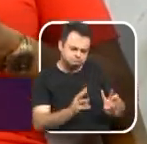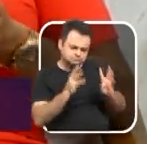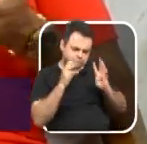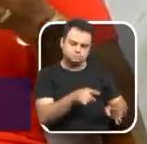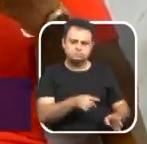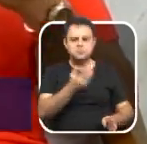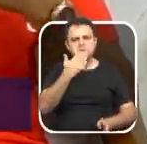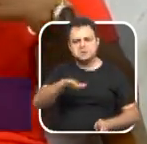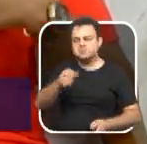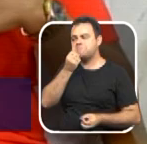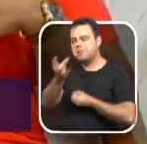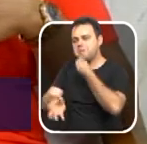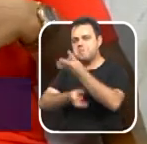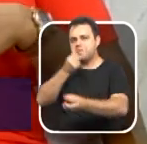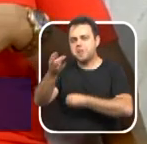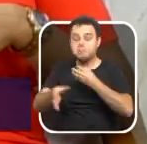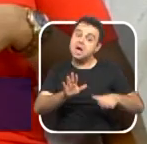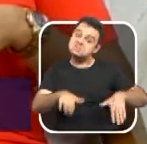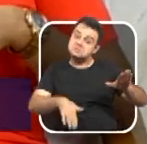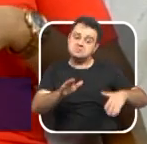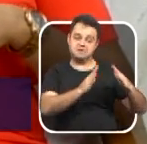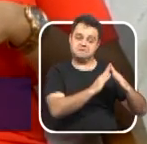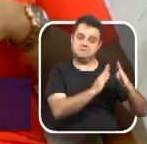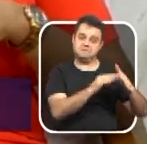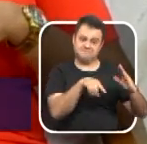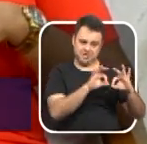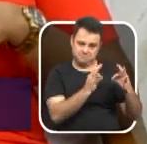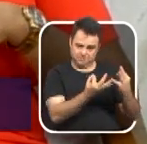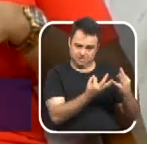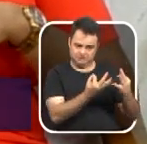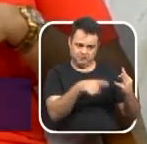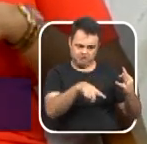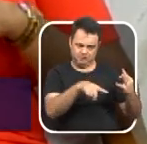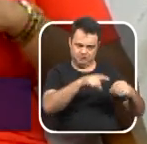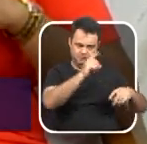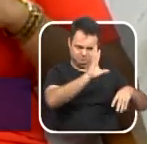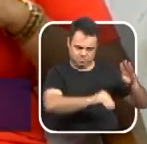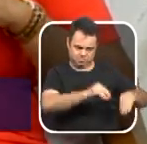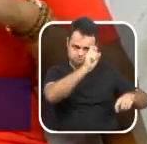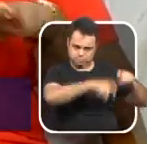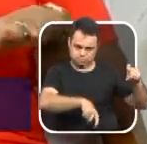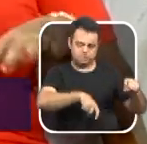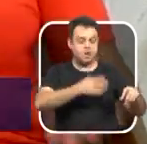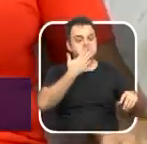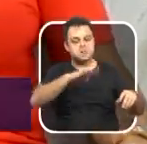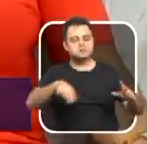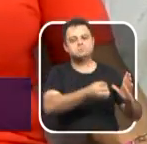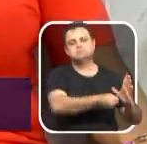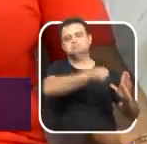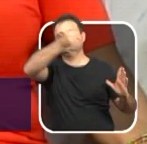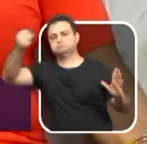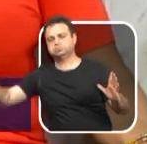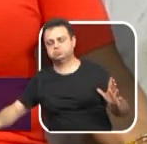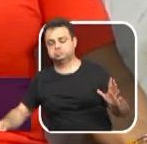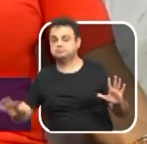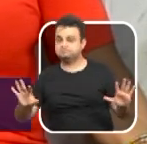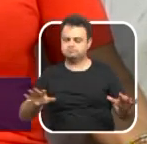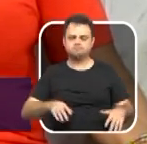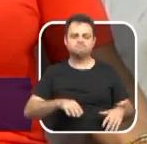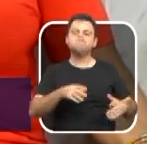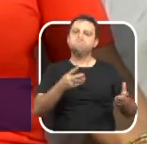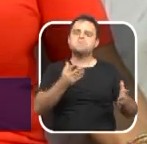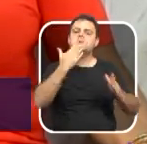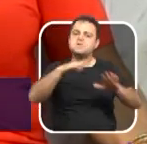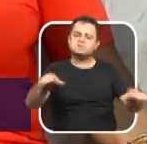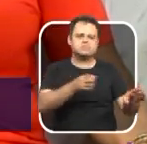criança de que quando tocam em suas partes íntimas, não pode ter medo, não pode ficar com vergonha, ela tem que denunciar. E